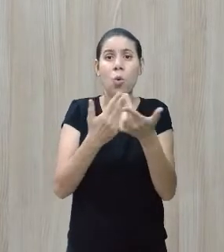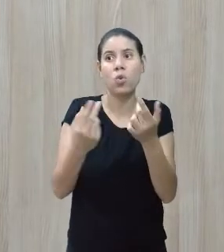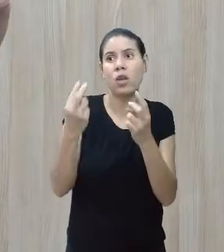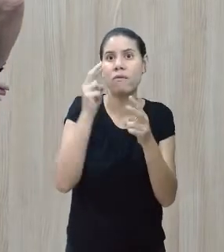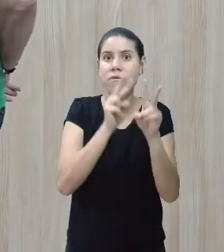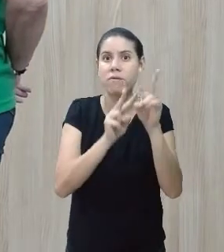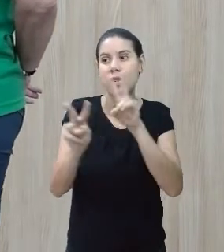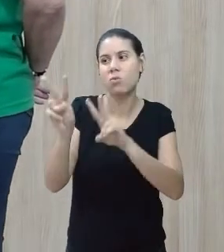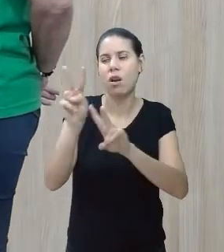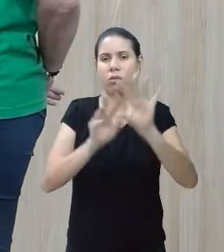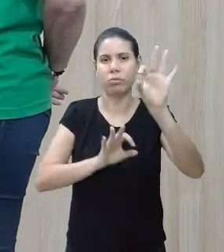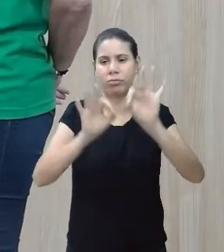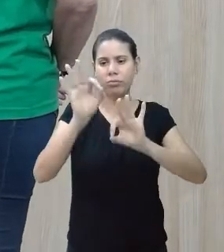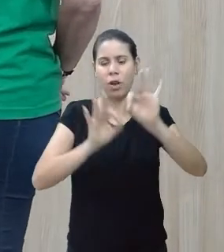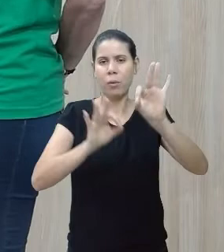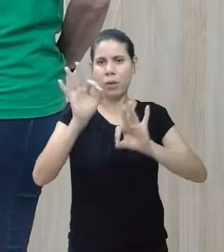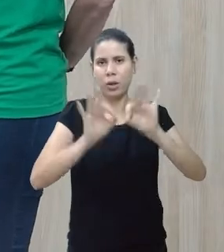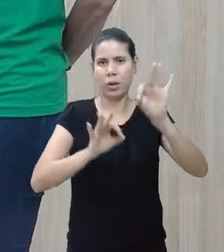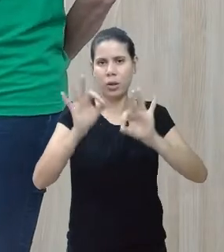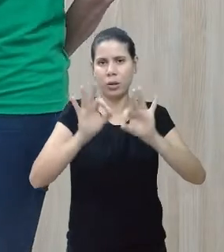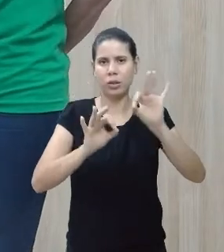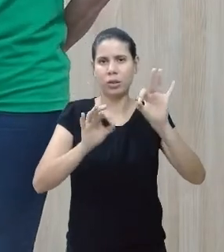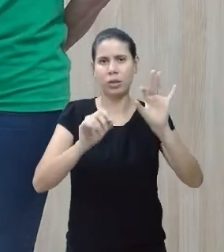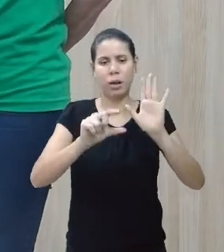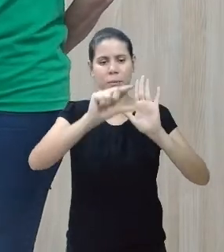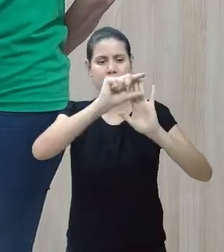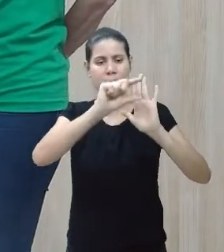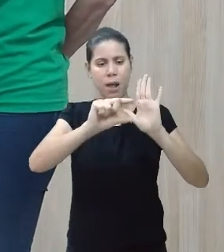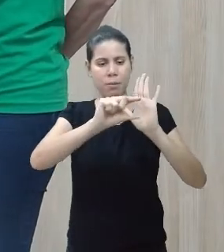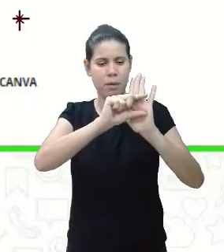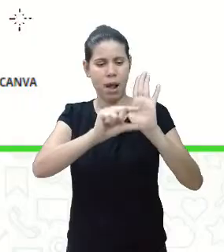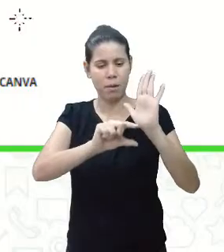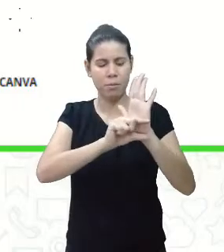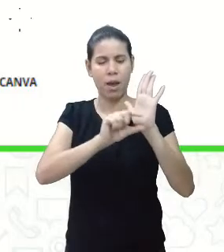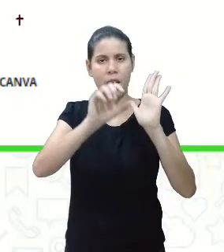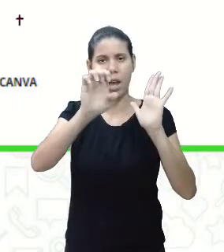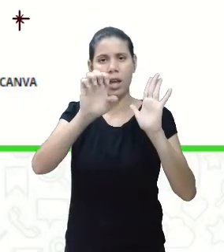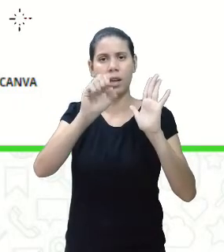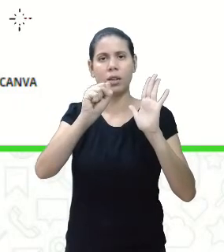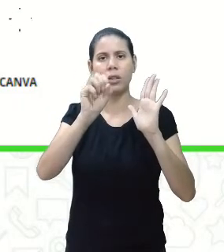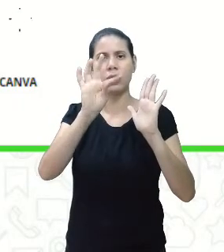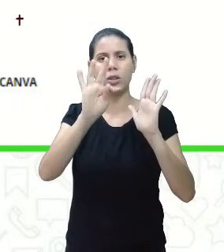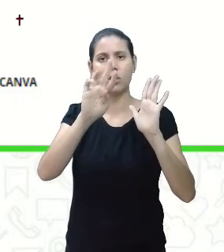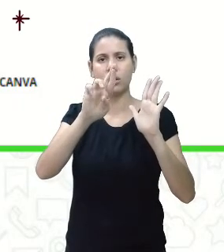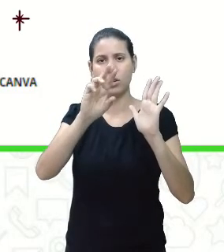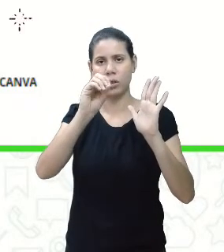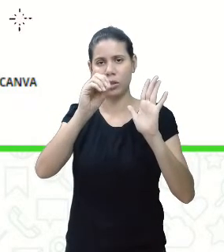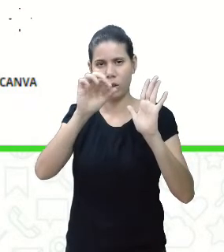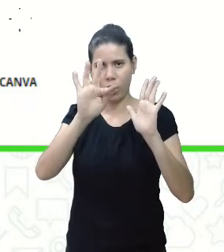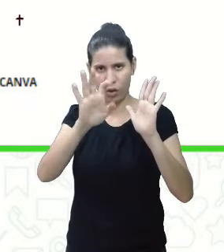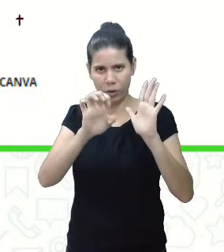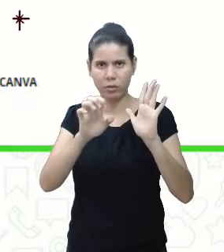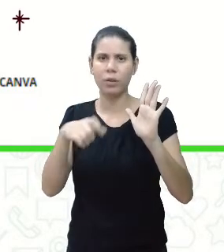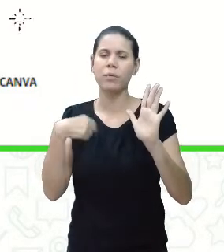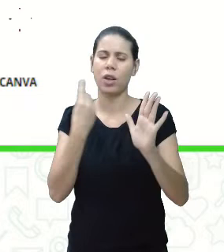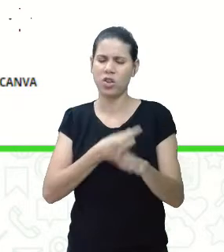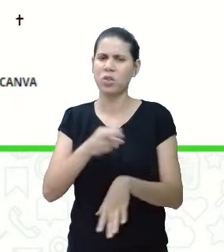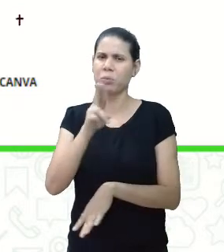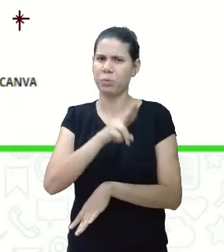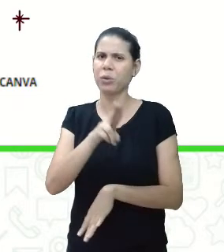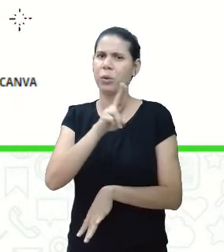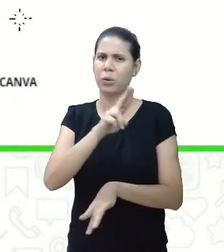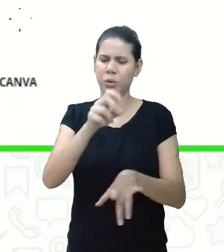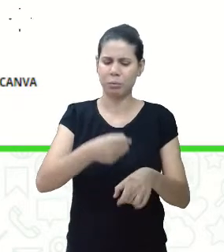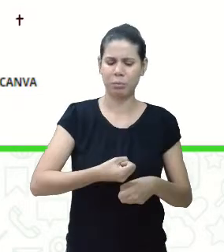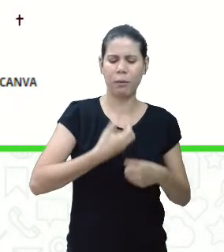para a organização de estrofes. Né? A gente trabalha tanto com poemas, né, gente? Tanto com poesia. Ainda agora eu já falei